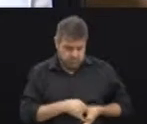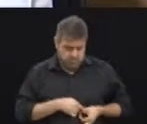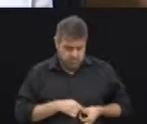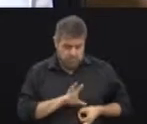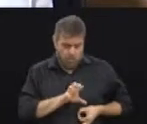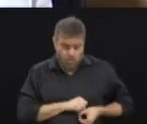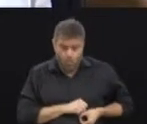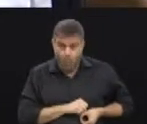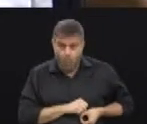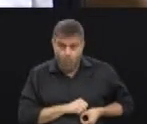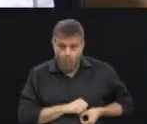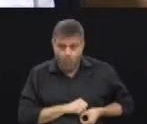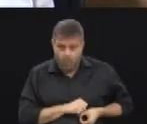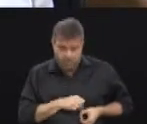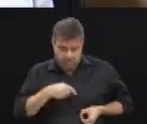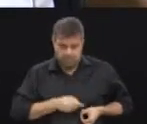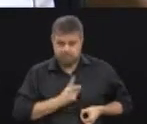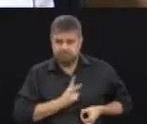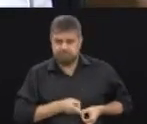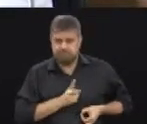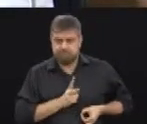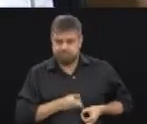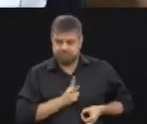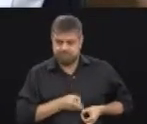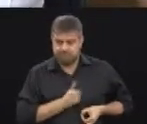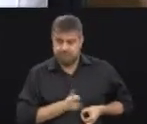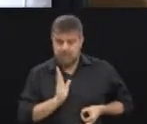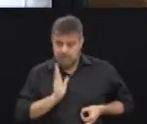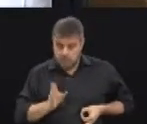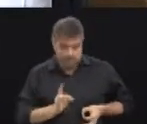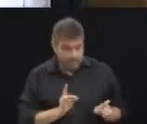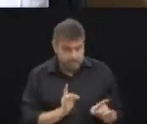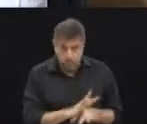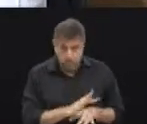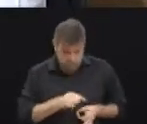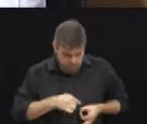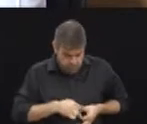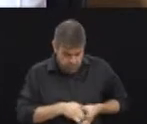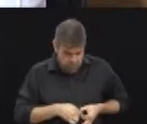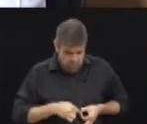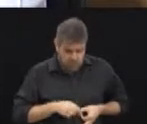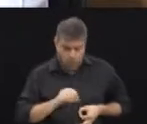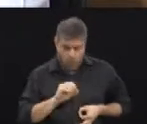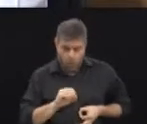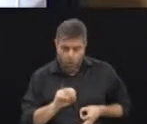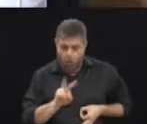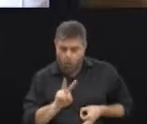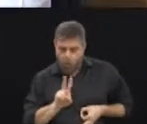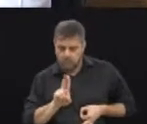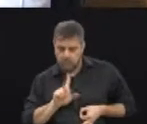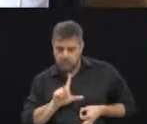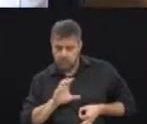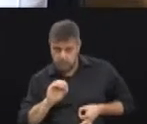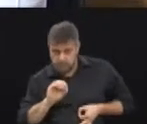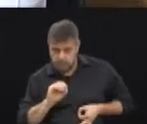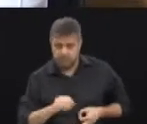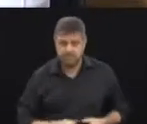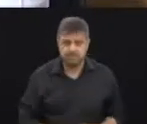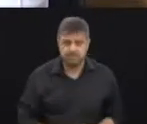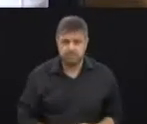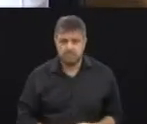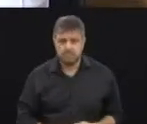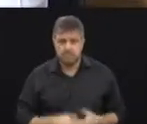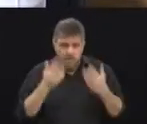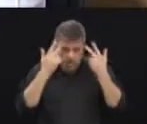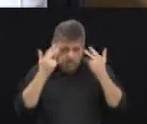de ovular, mas aquele óvulo fica lá, aquele óvulo já é formado. Então, não tem ligação. A